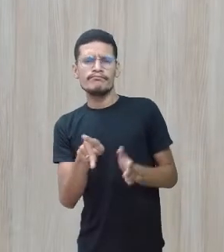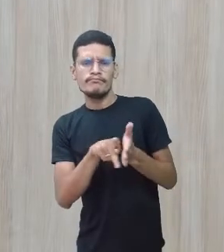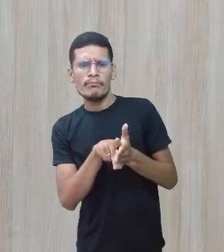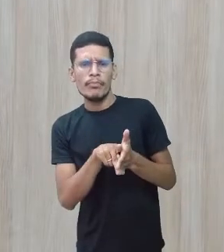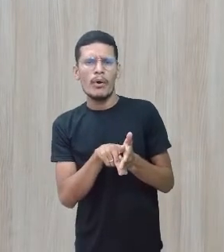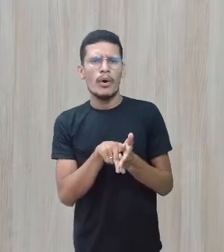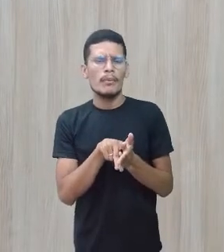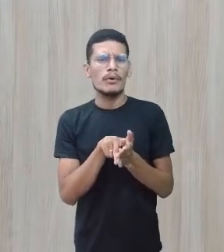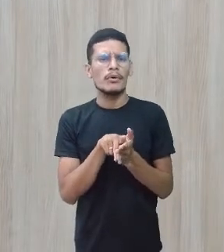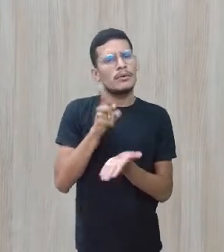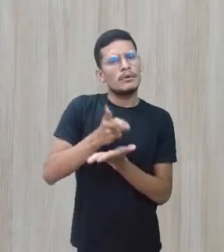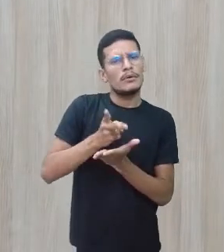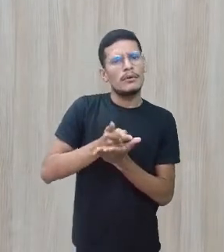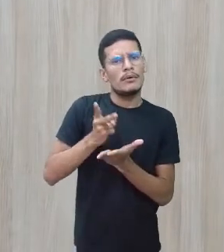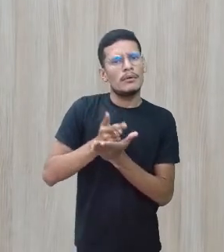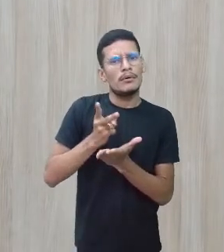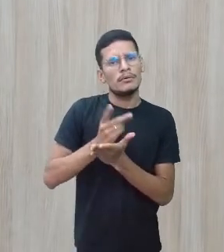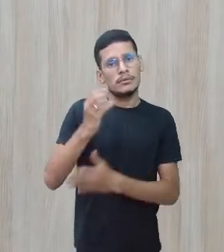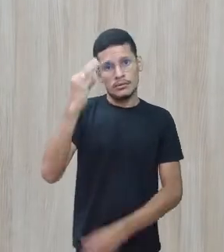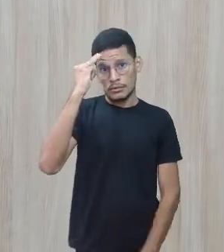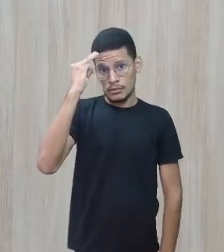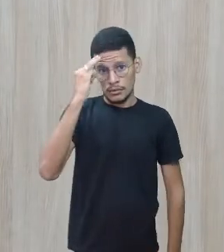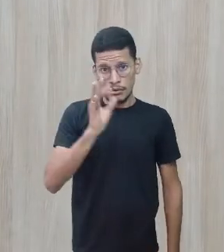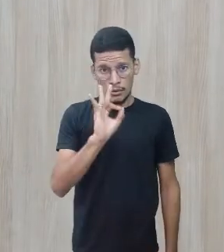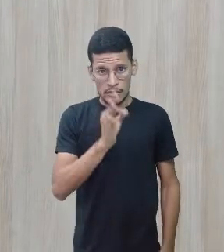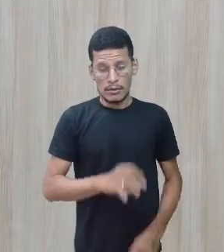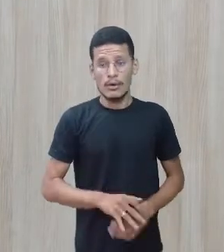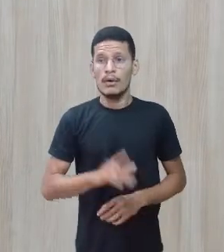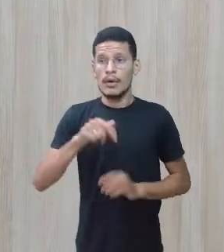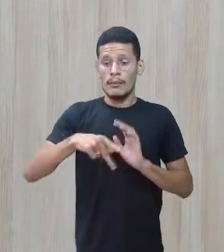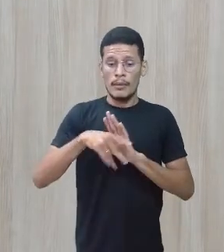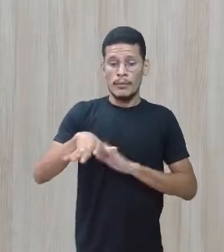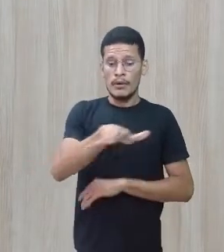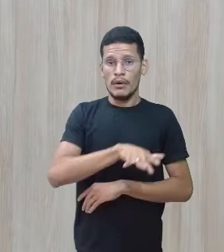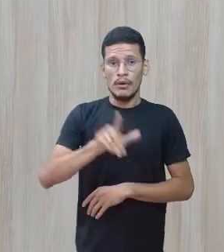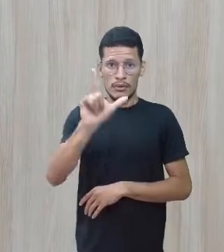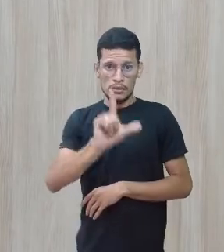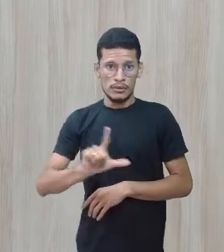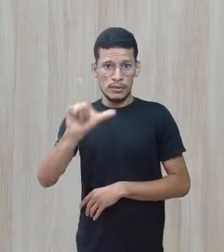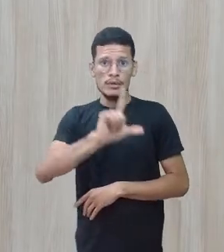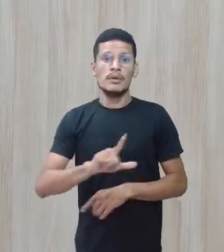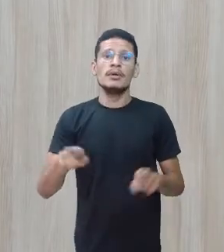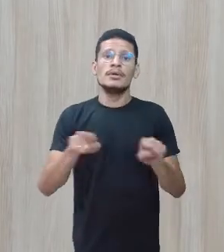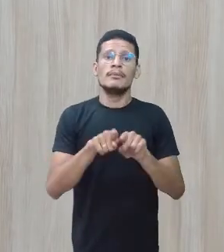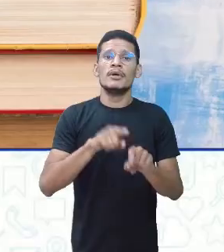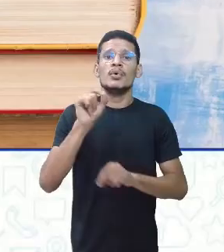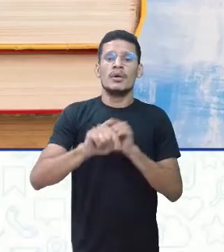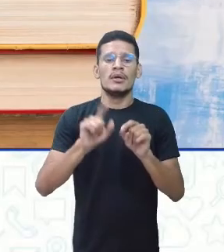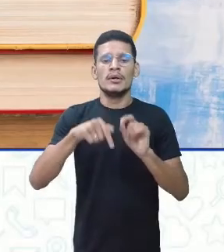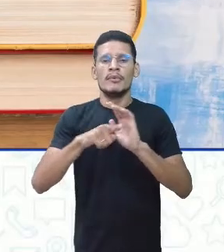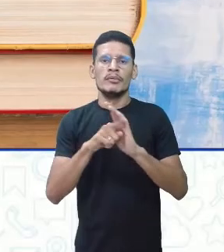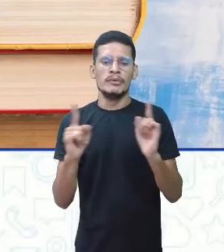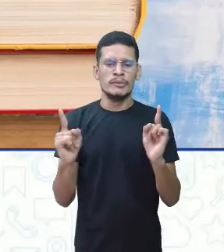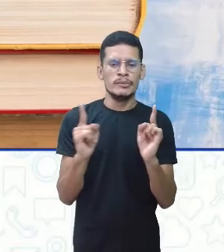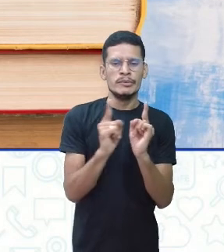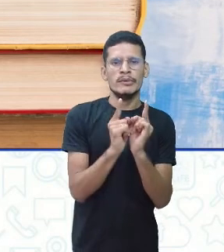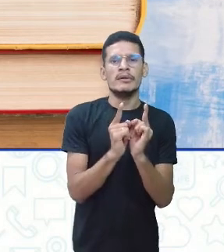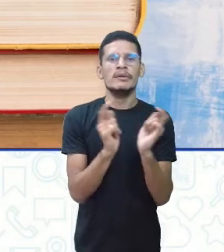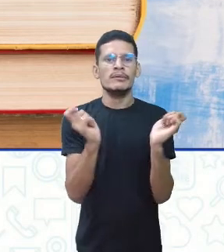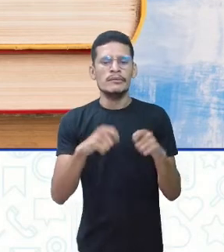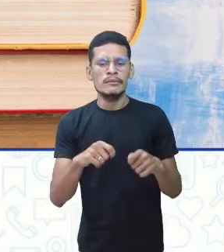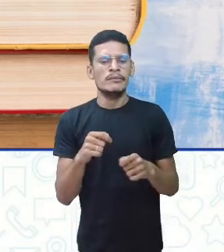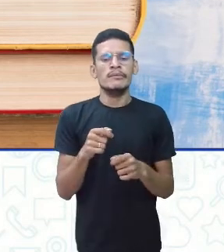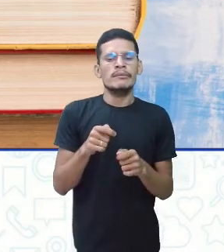memória. Trata-se de um gênero da esfera literária e consiste em uma narrativa curta, com